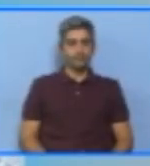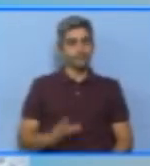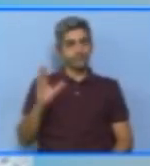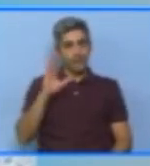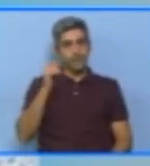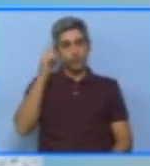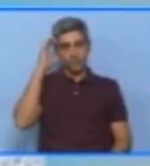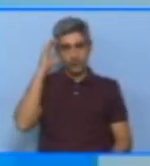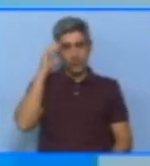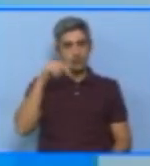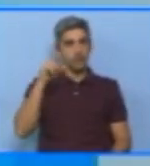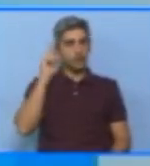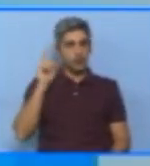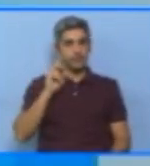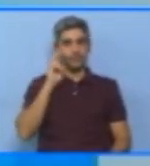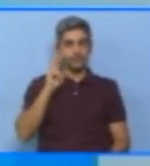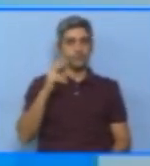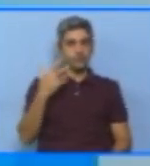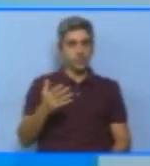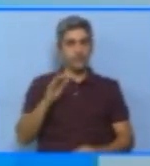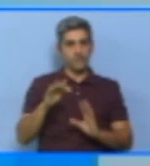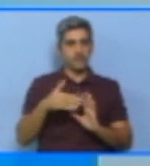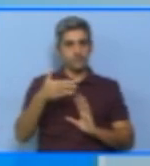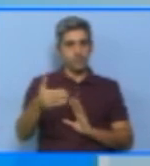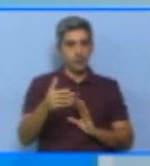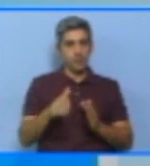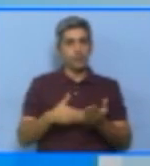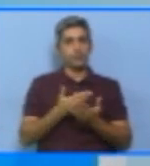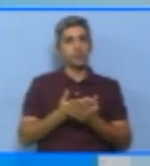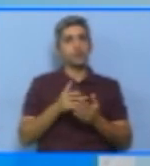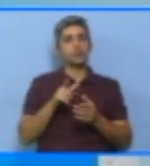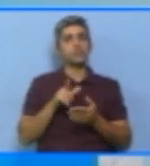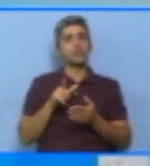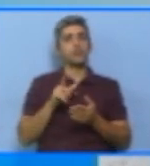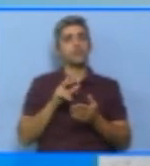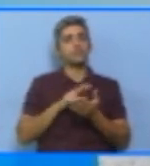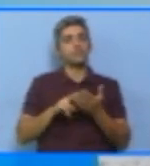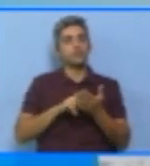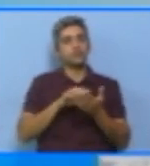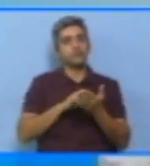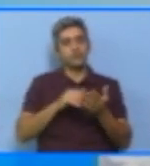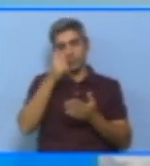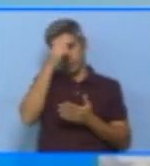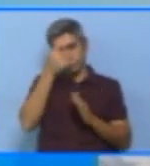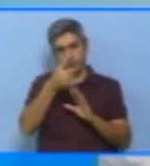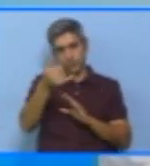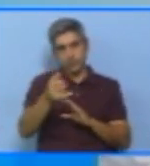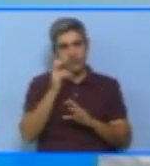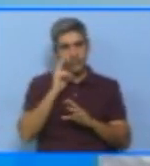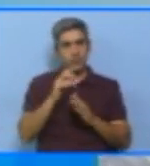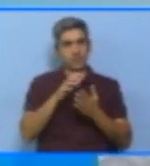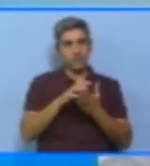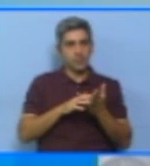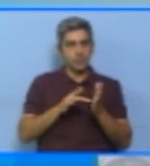Olá, muito boa tarde. Neste dia olhamos já o fim de semana e a proposta litúrgica que nos traz. O próximo domingo vamos analisar os